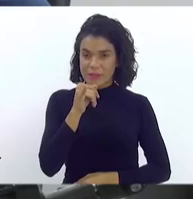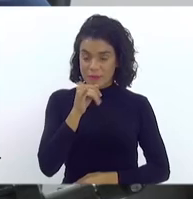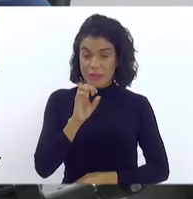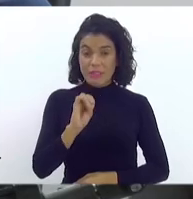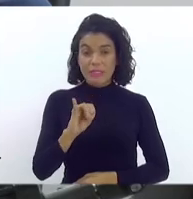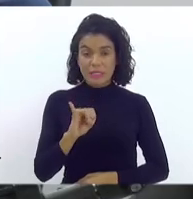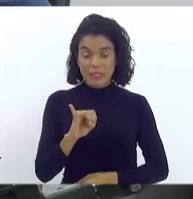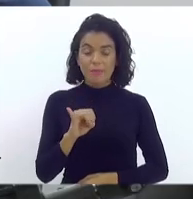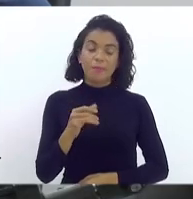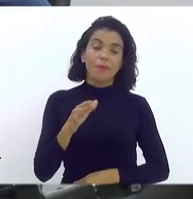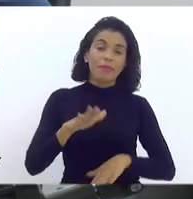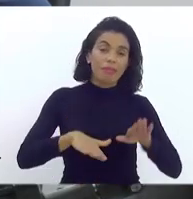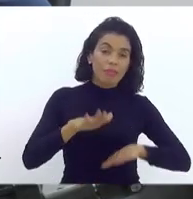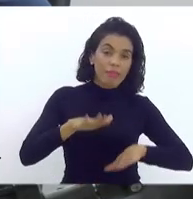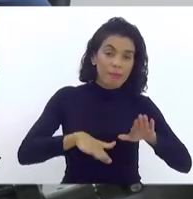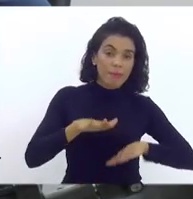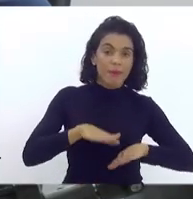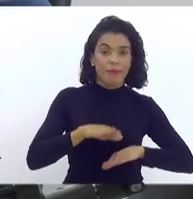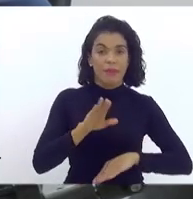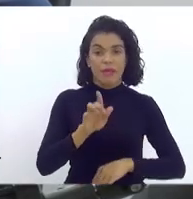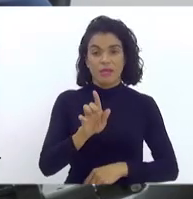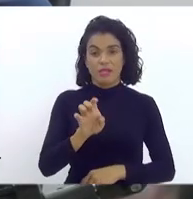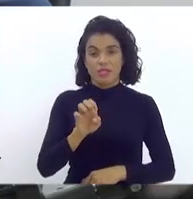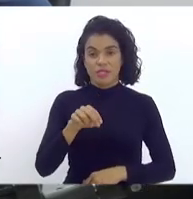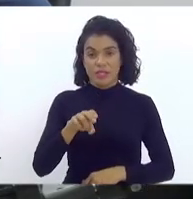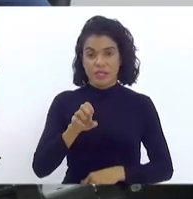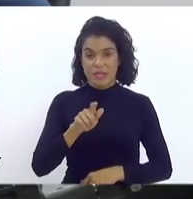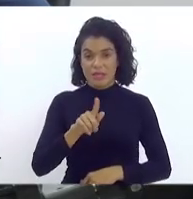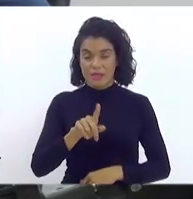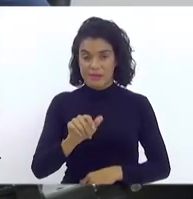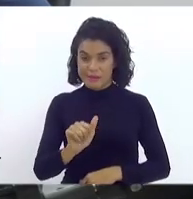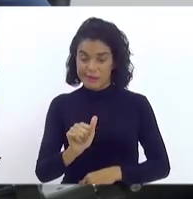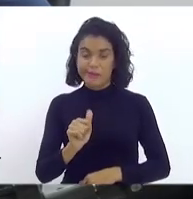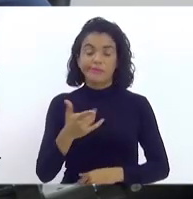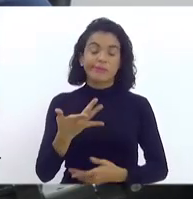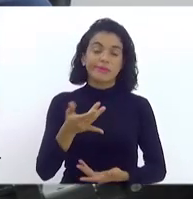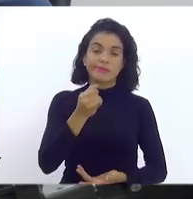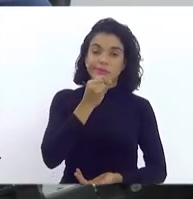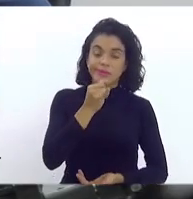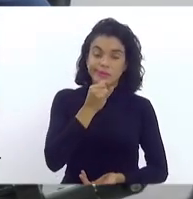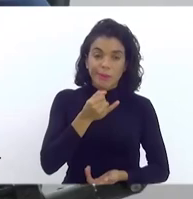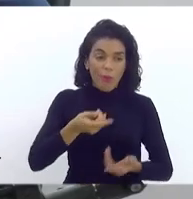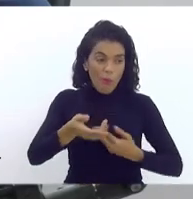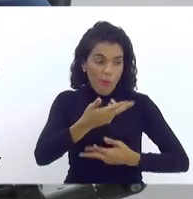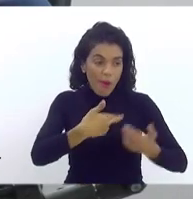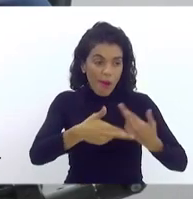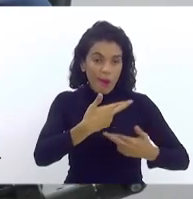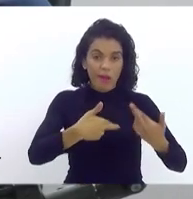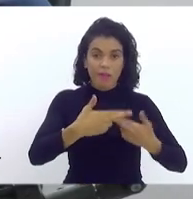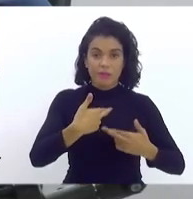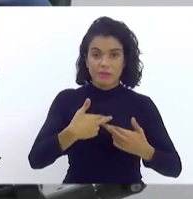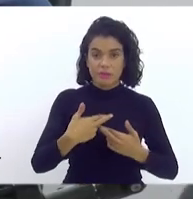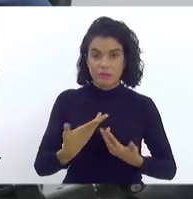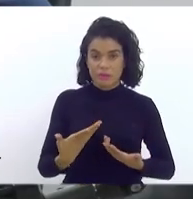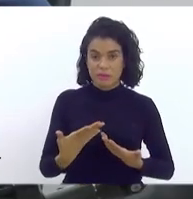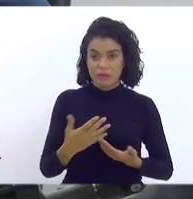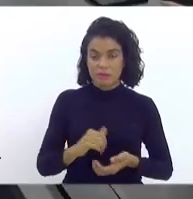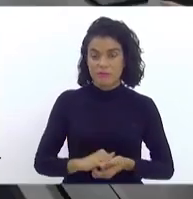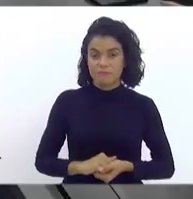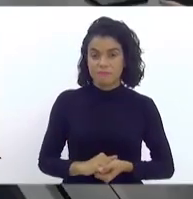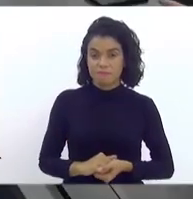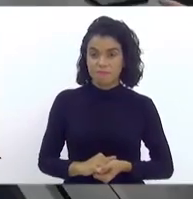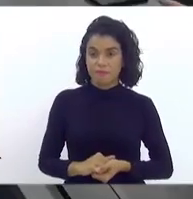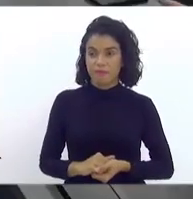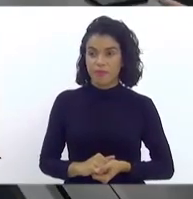momento depende da Genersa para conciliar algum tipo de relação dessa natureza. Não tem